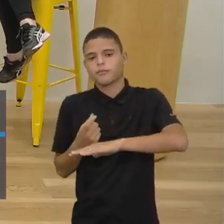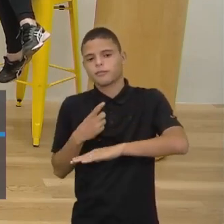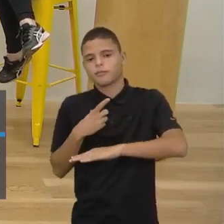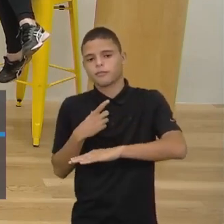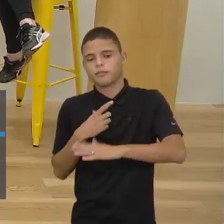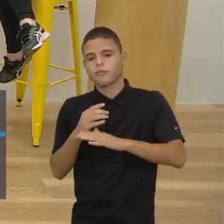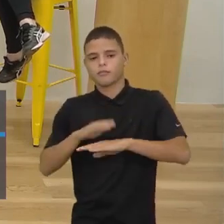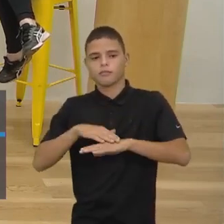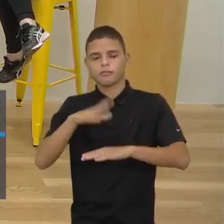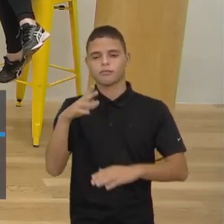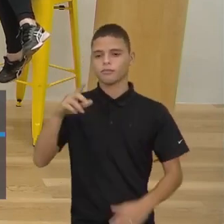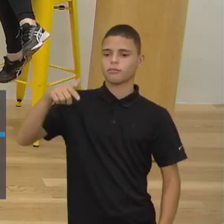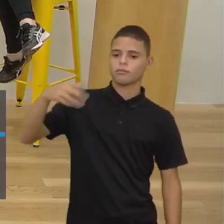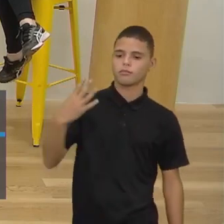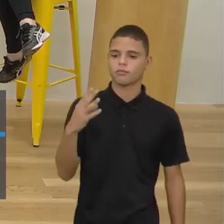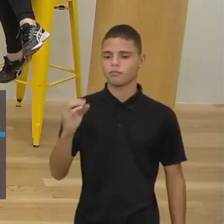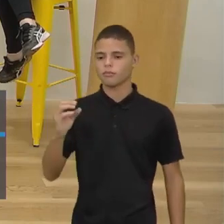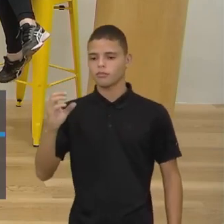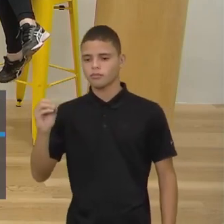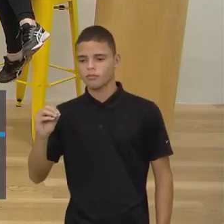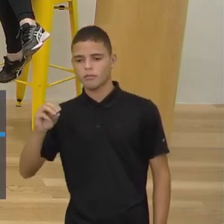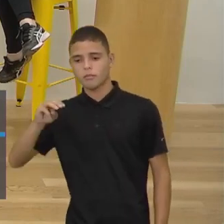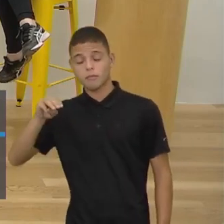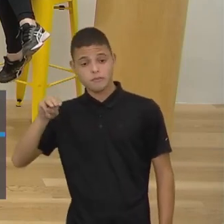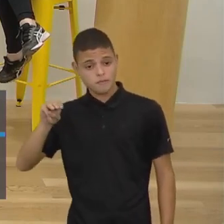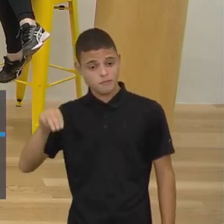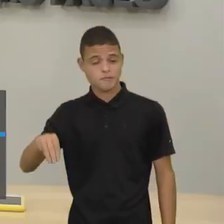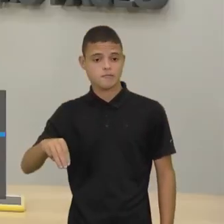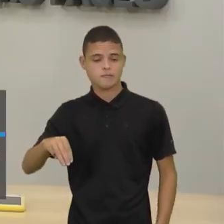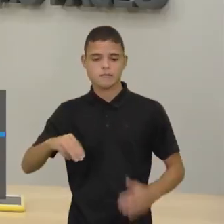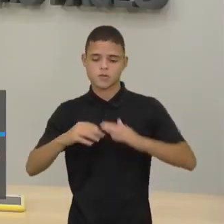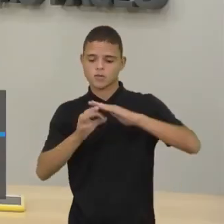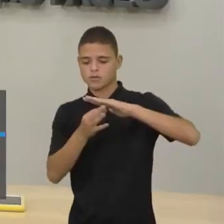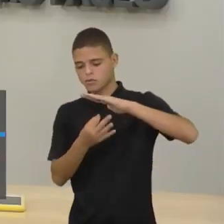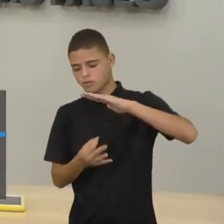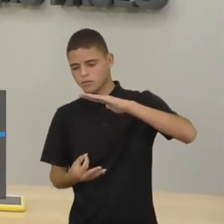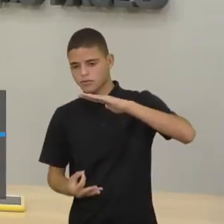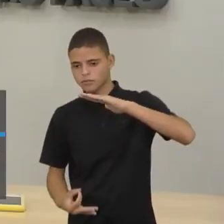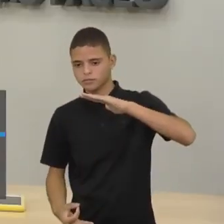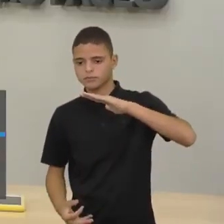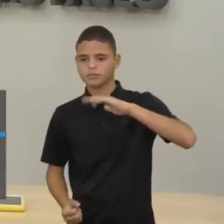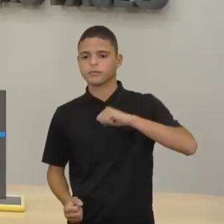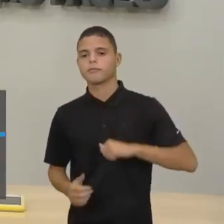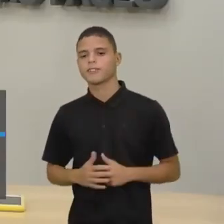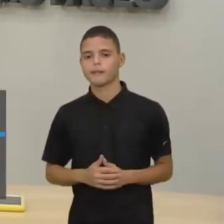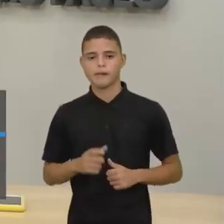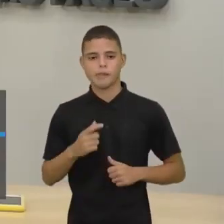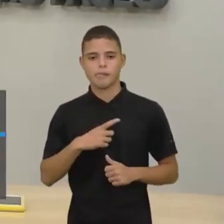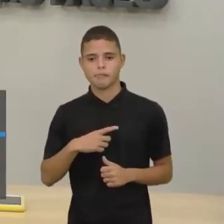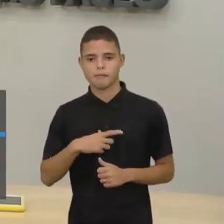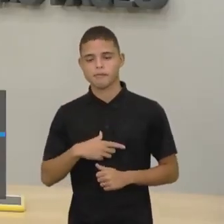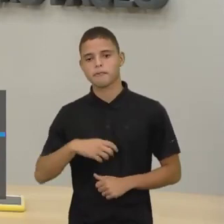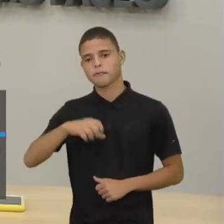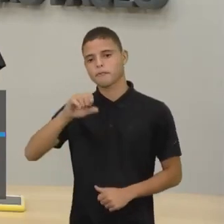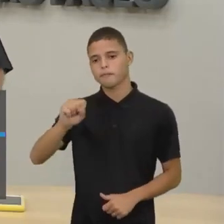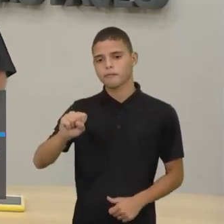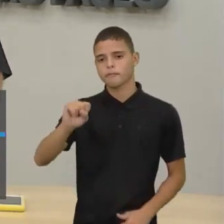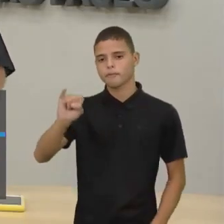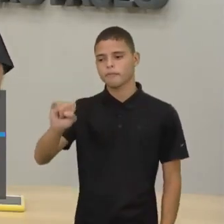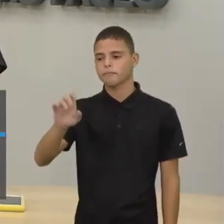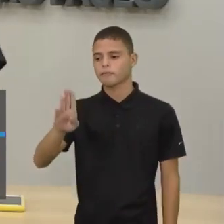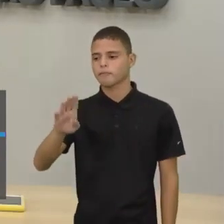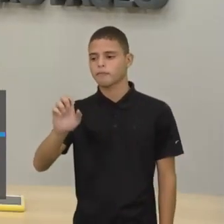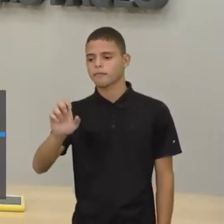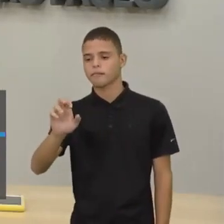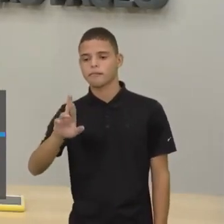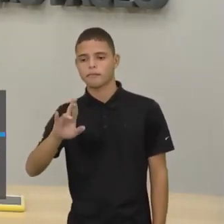com 400 metros de profundidade. Olha que interessante. Então tem uma das maiores planícies do mundo, que é a planície da Sibéria, também